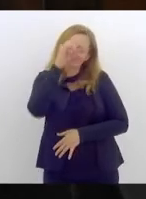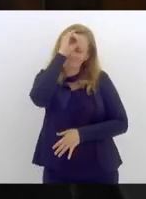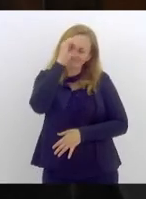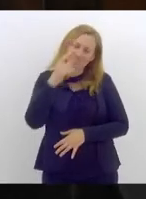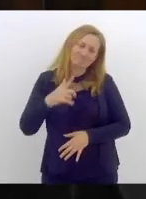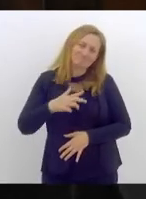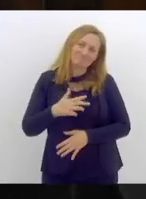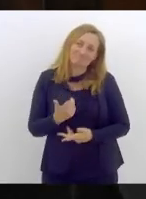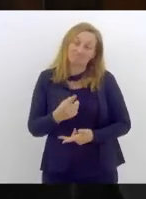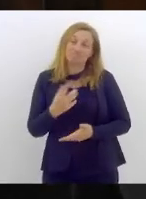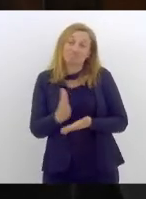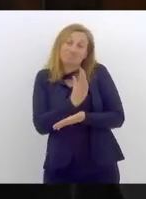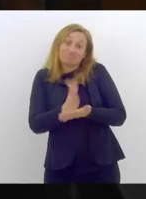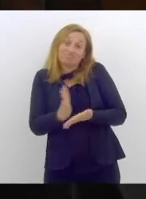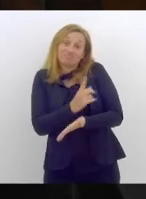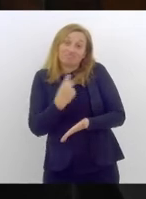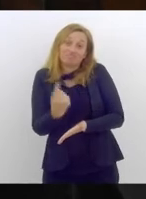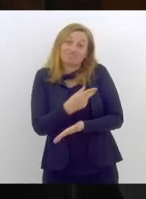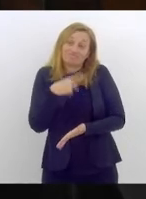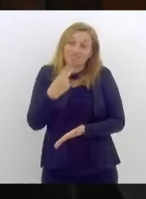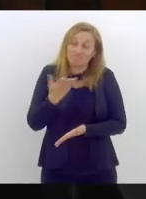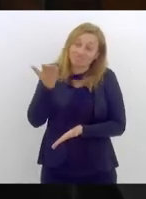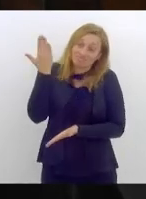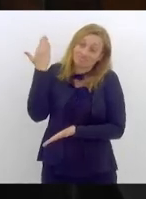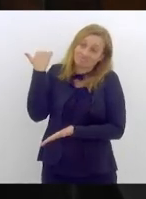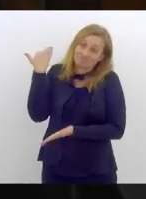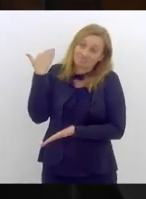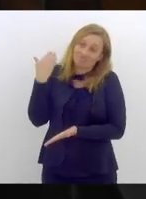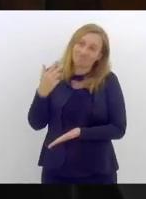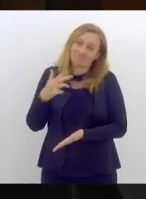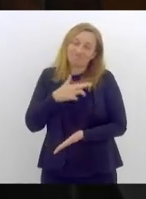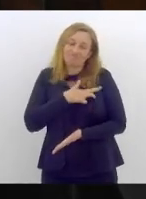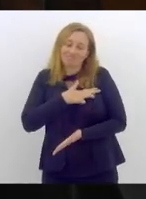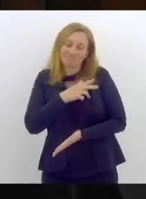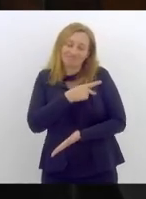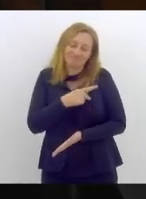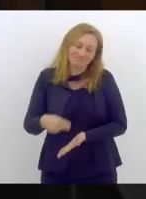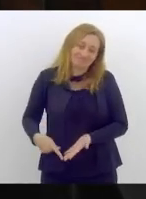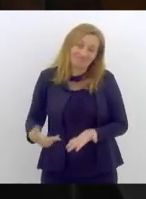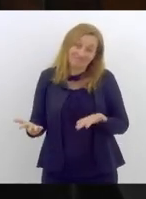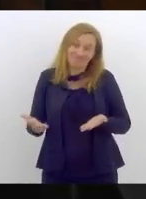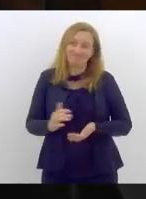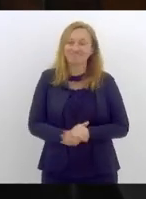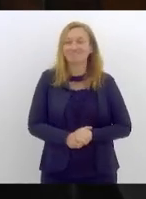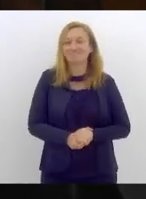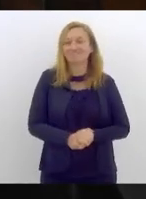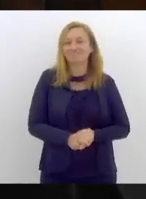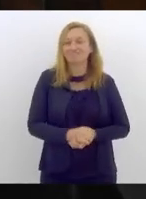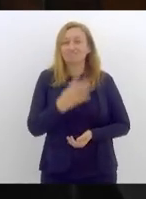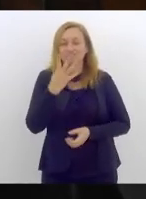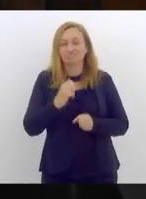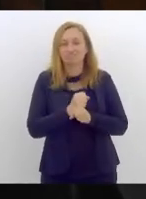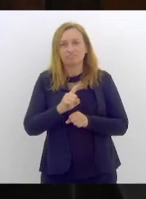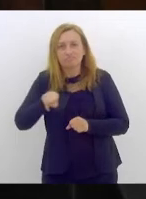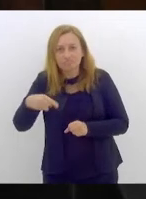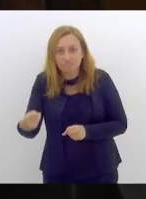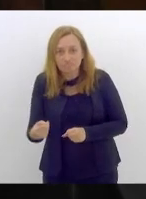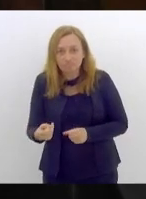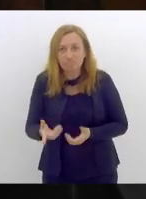e alguns de nós já dizíamos aquela época não todos Lula Presidente ora cerca de quatro anos depois